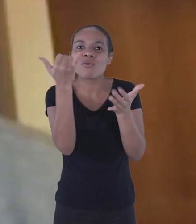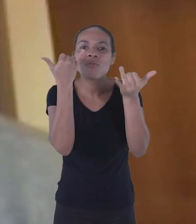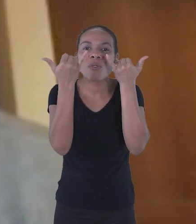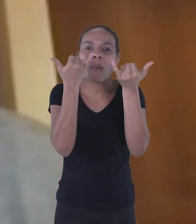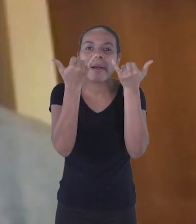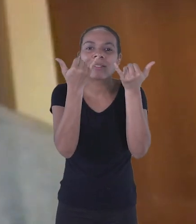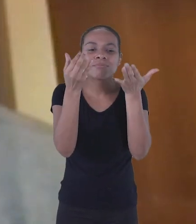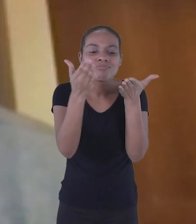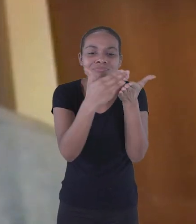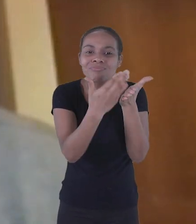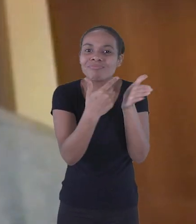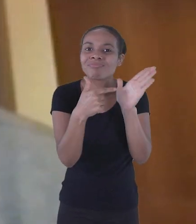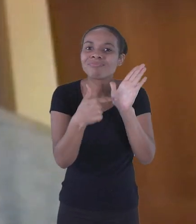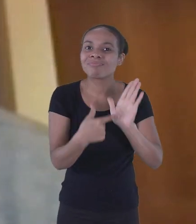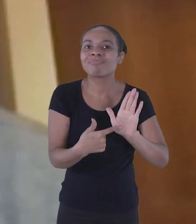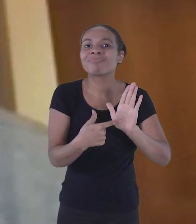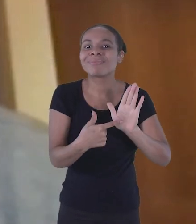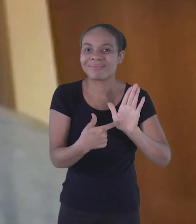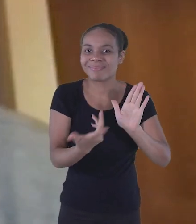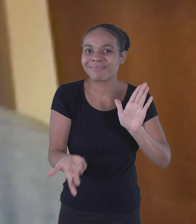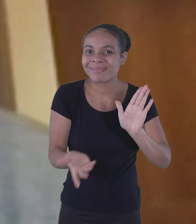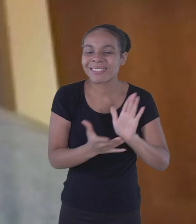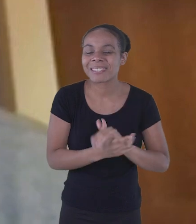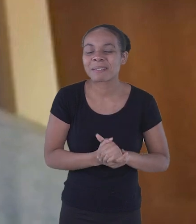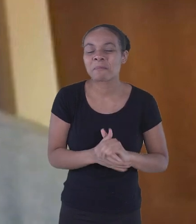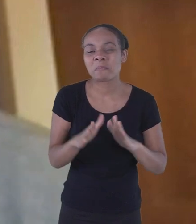E talvez eu tenha